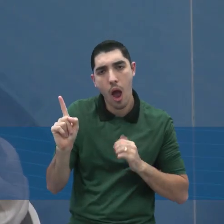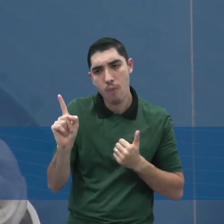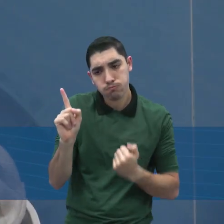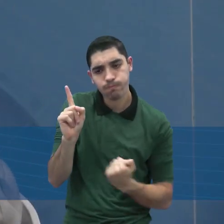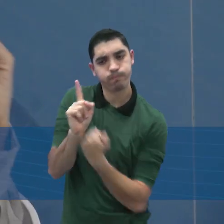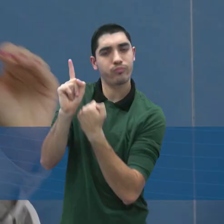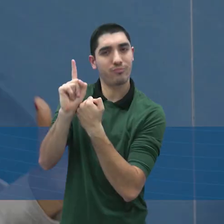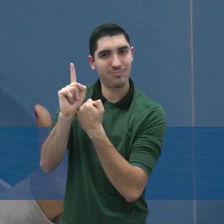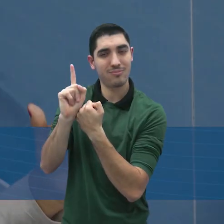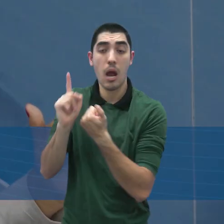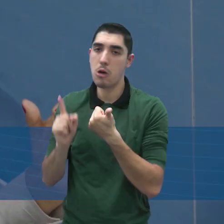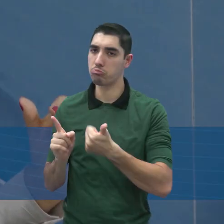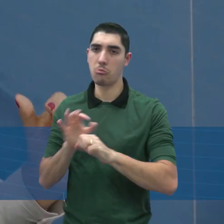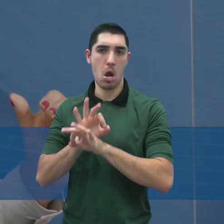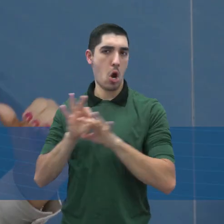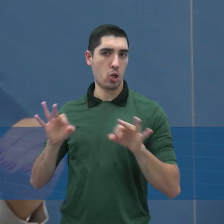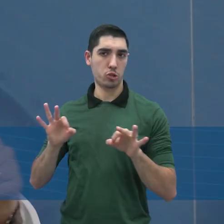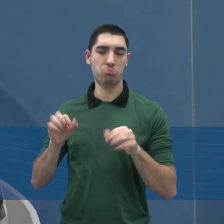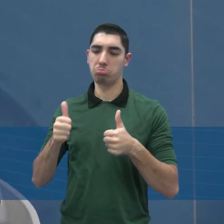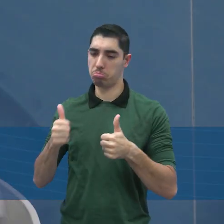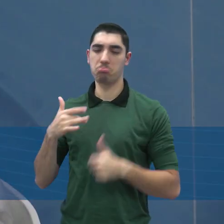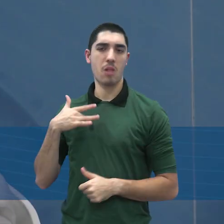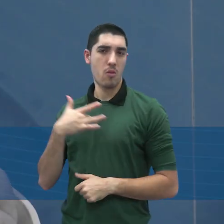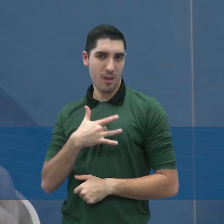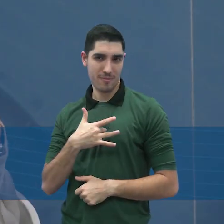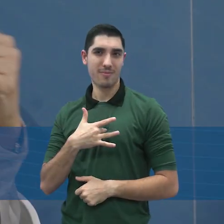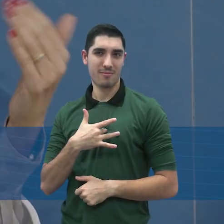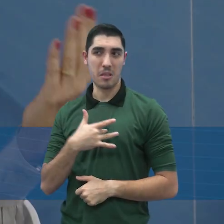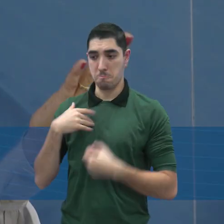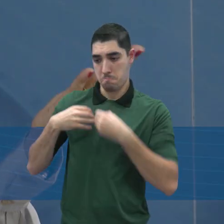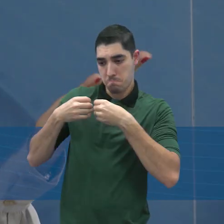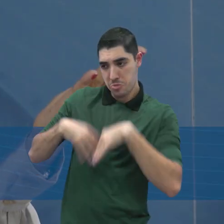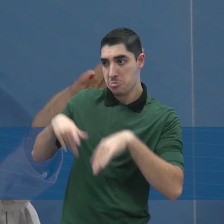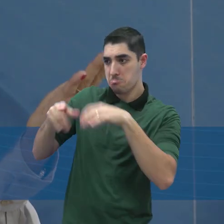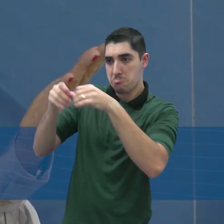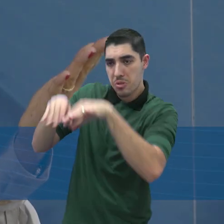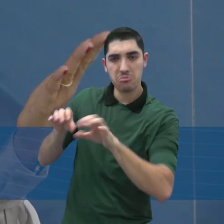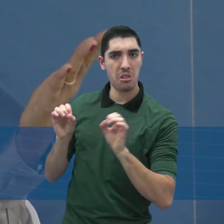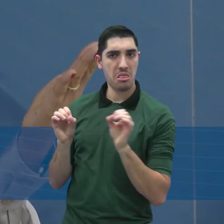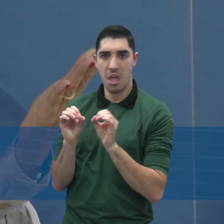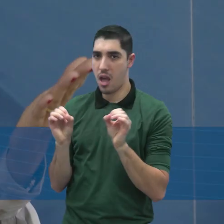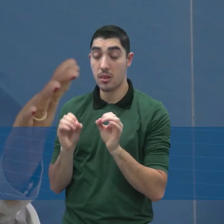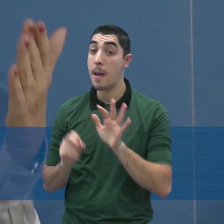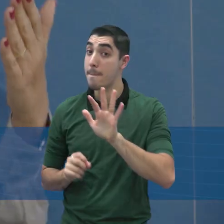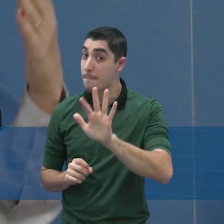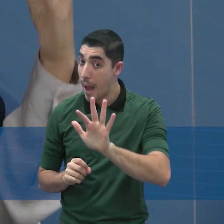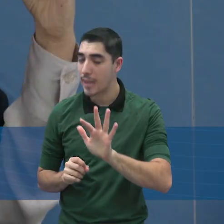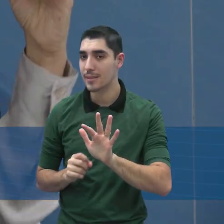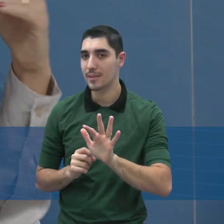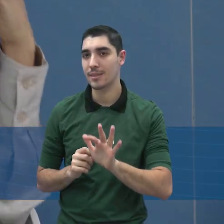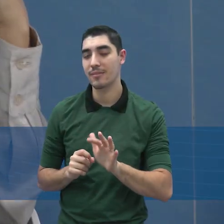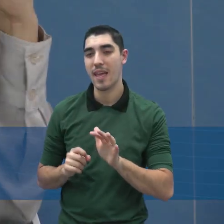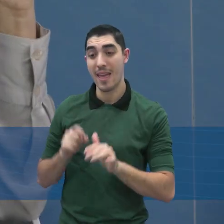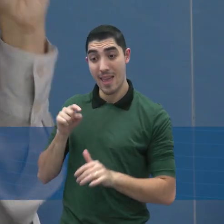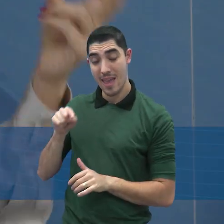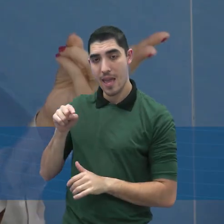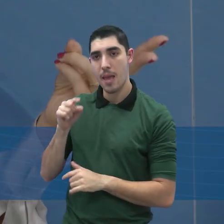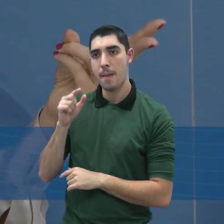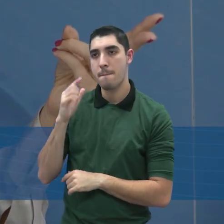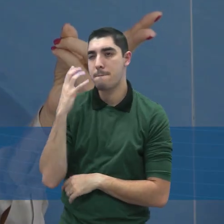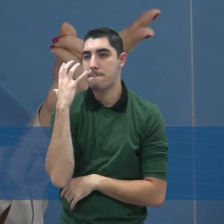disso, eu acho super saudável. Agora, eu acho que também não dá para a gente não falar, quando fala da